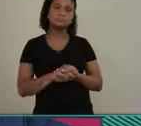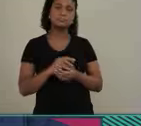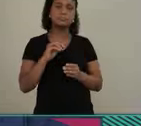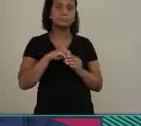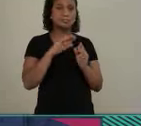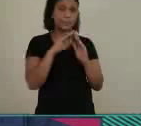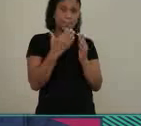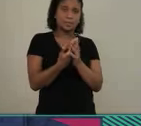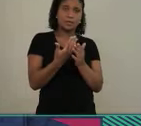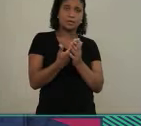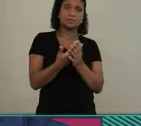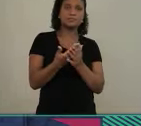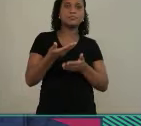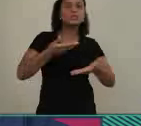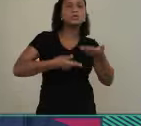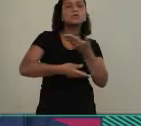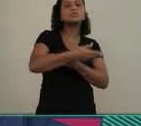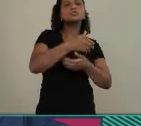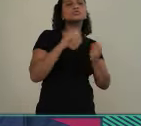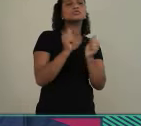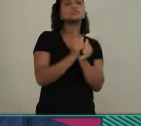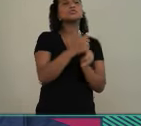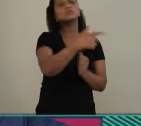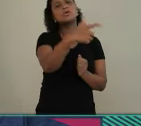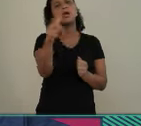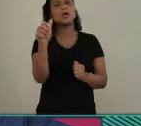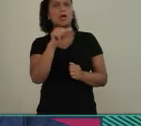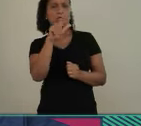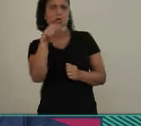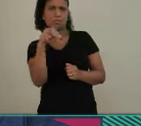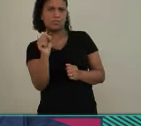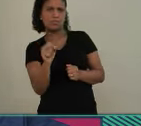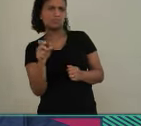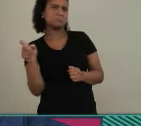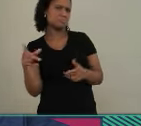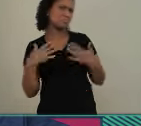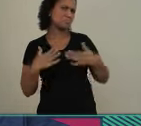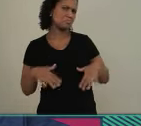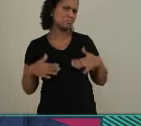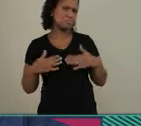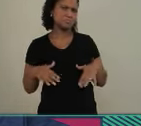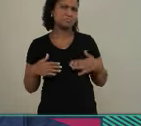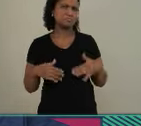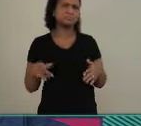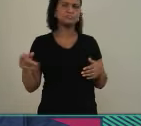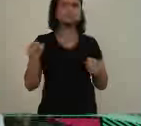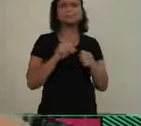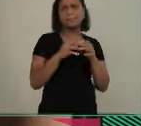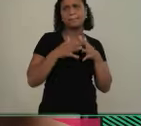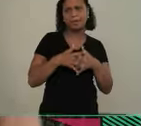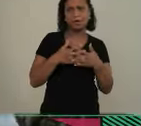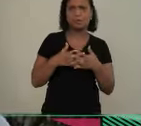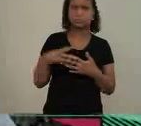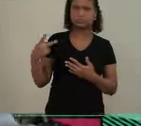Na escola, assim, o relacionamento com os outros alunos, ele é tranquilo, não. Bota as baguncinhas dele, assim,